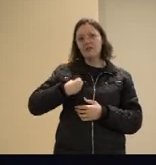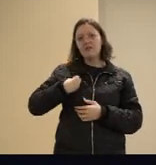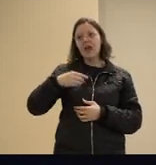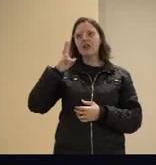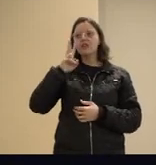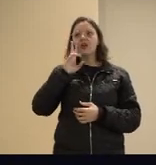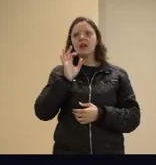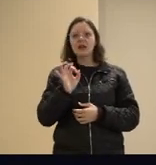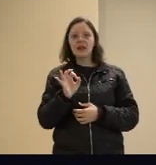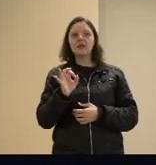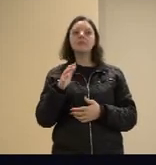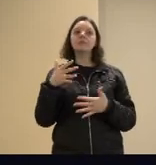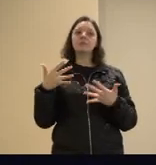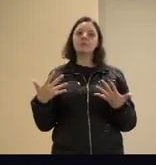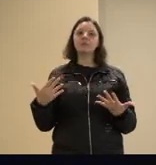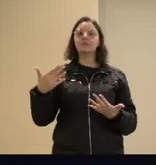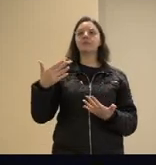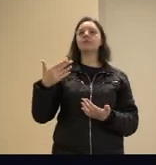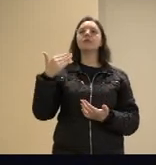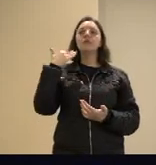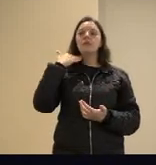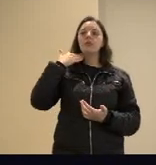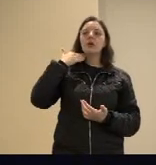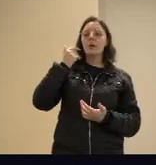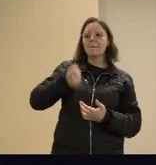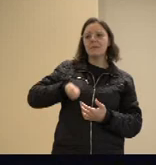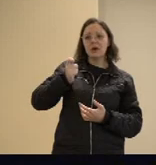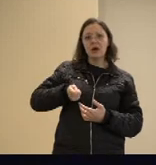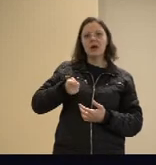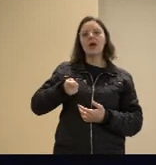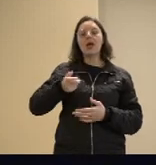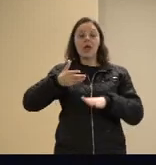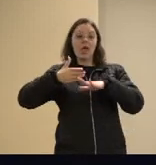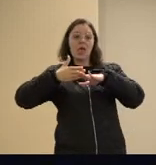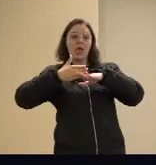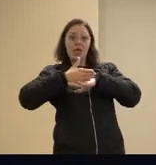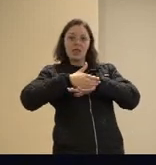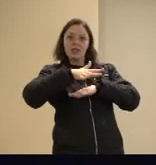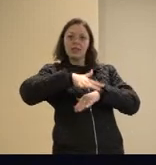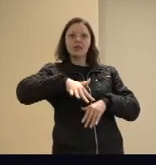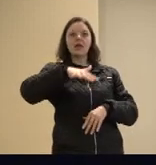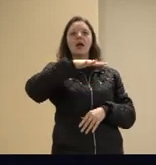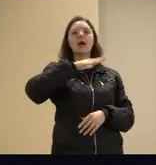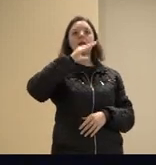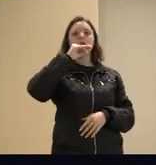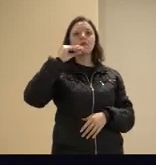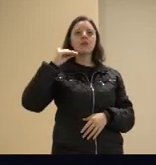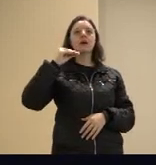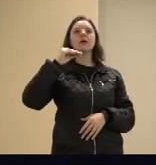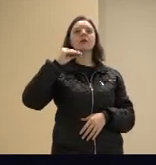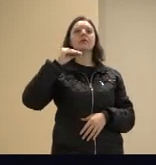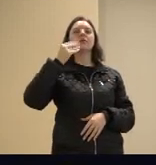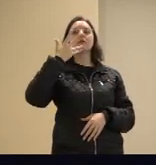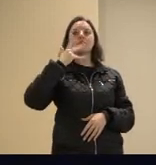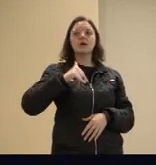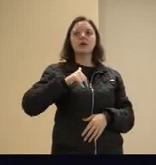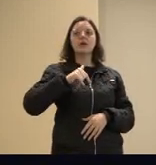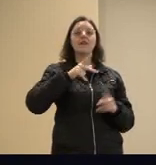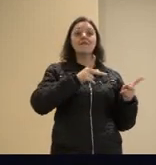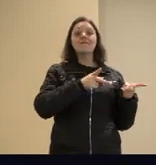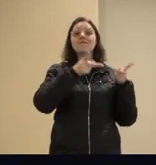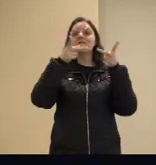que o magistrado que entra num acolhimento, numa instituição